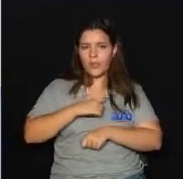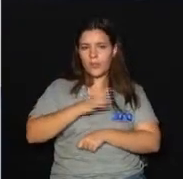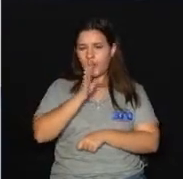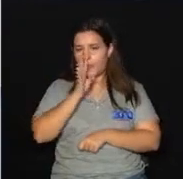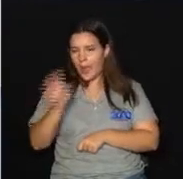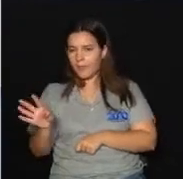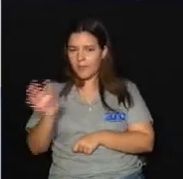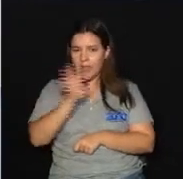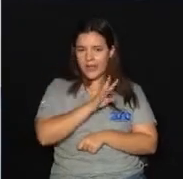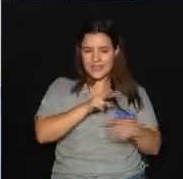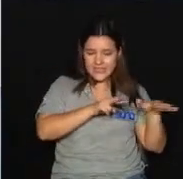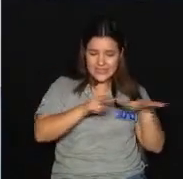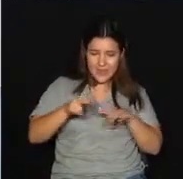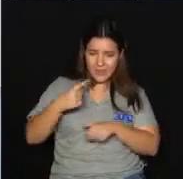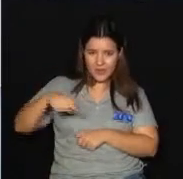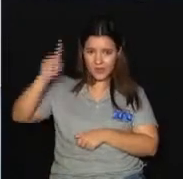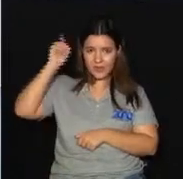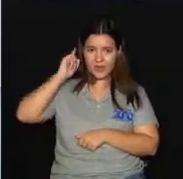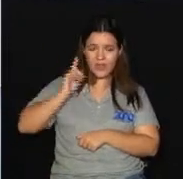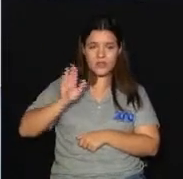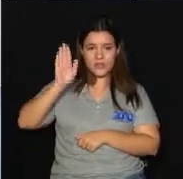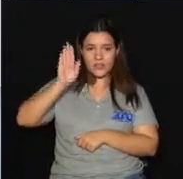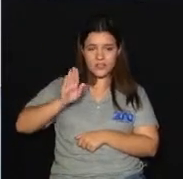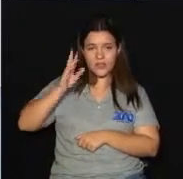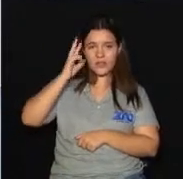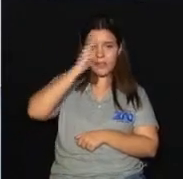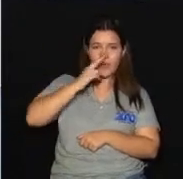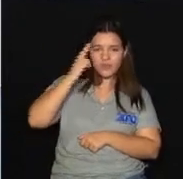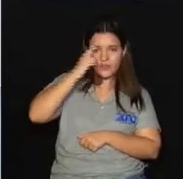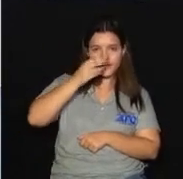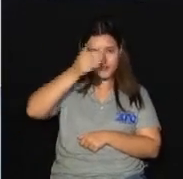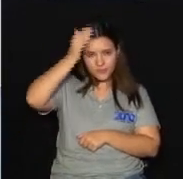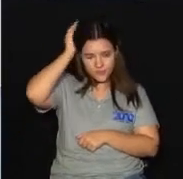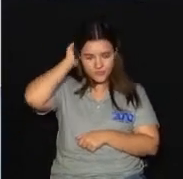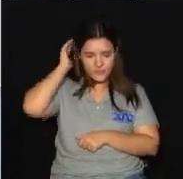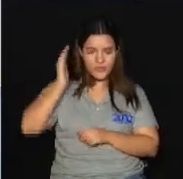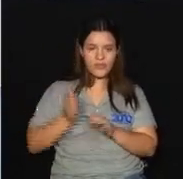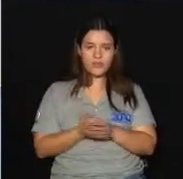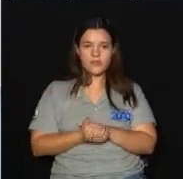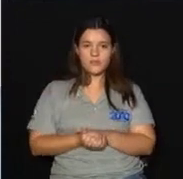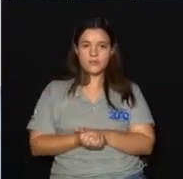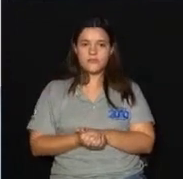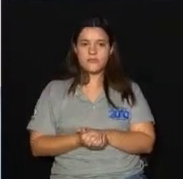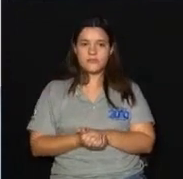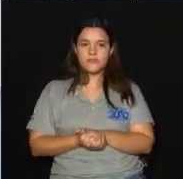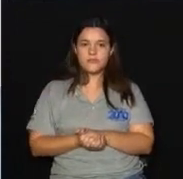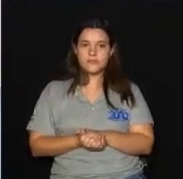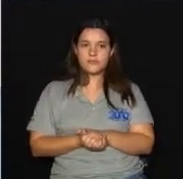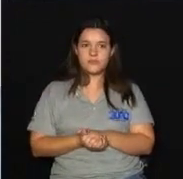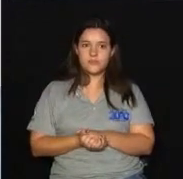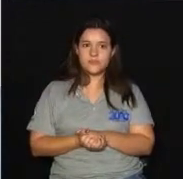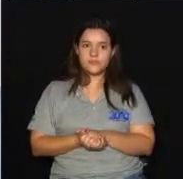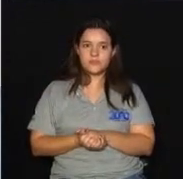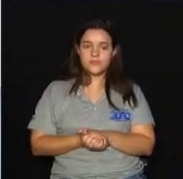ataques na última semana entre os candidatos, o Rafa Zimbaldi e o Dário Saad. E foram eleitos